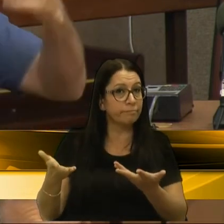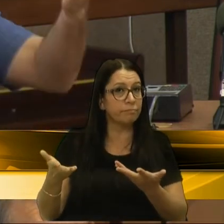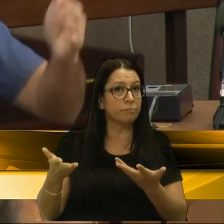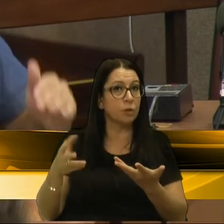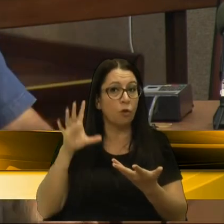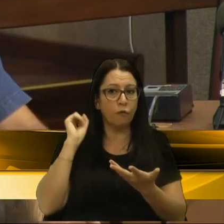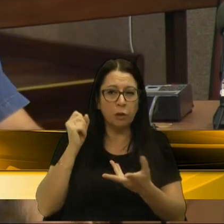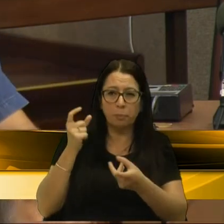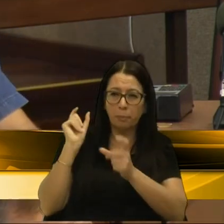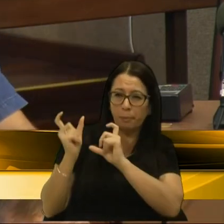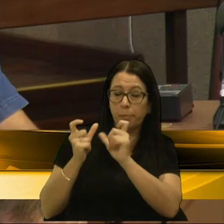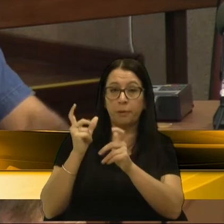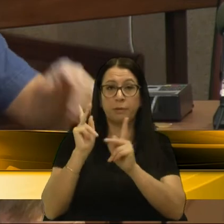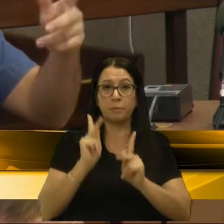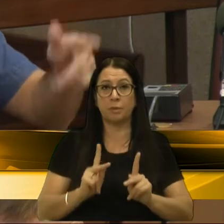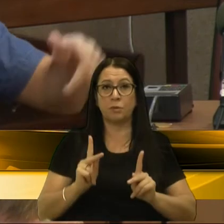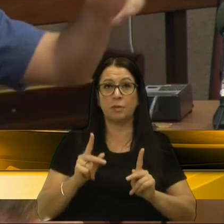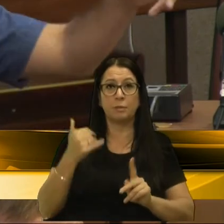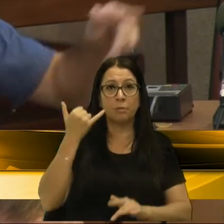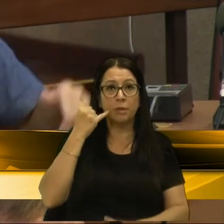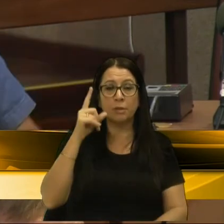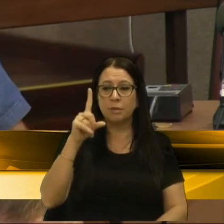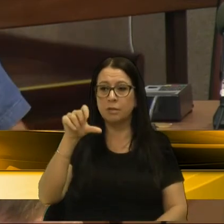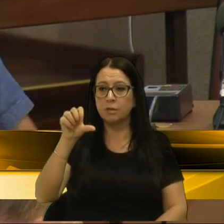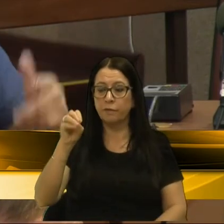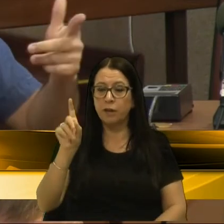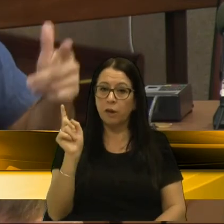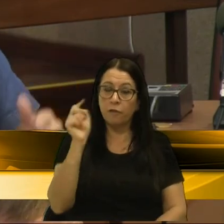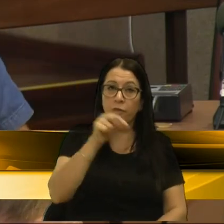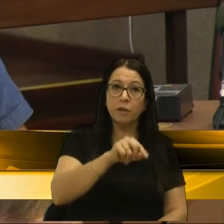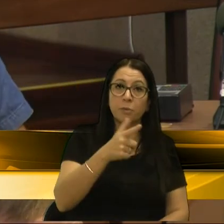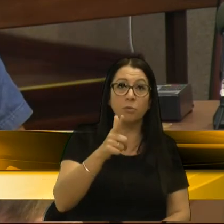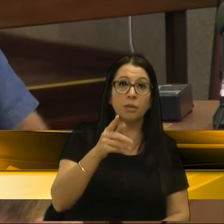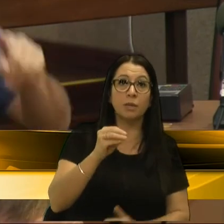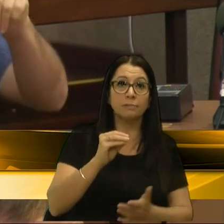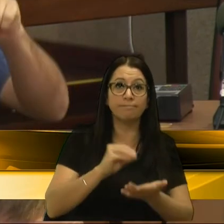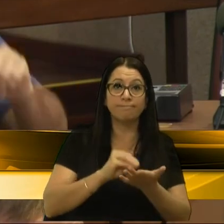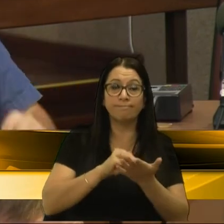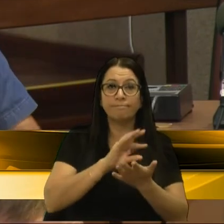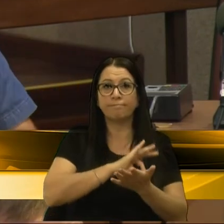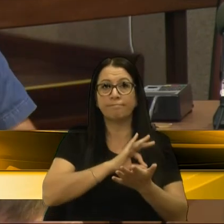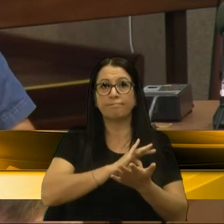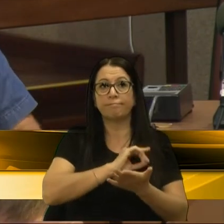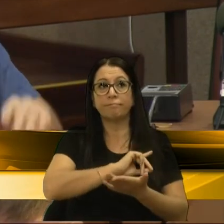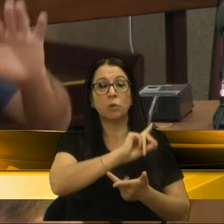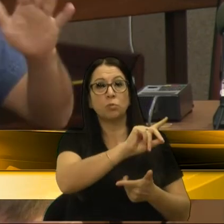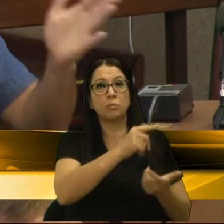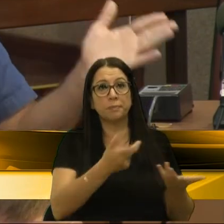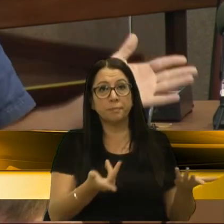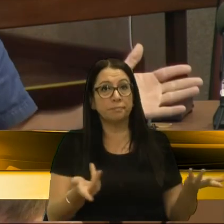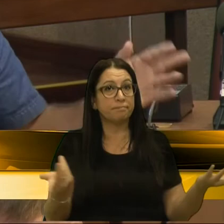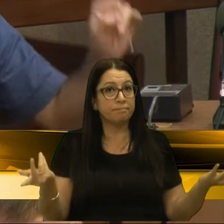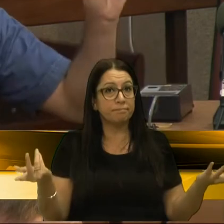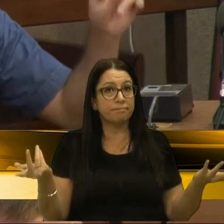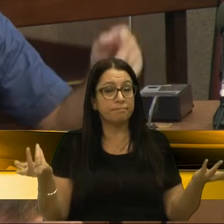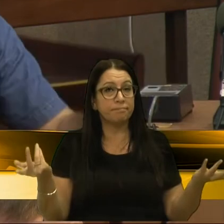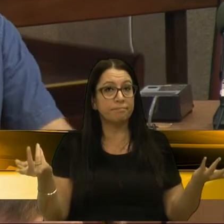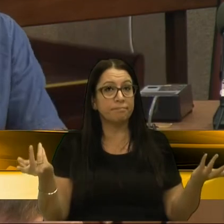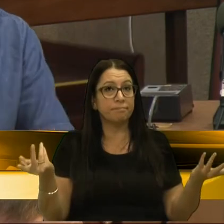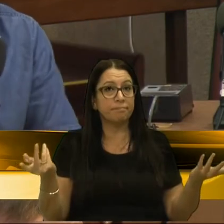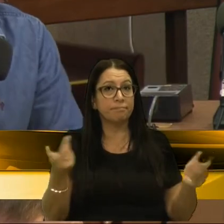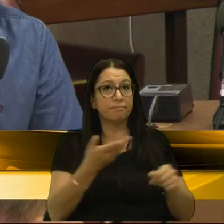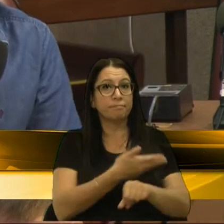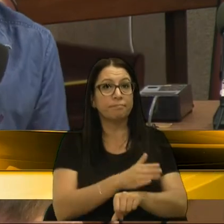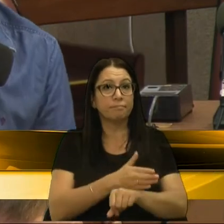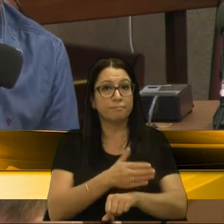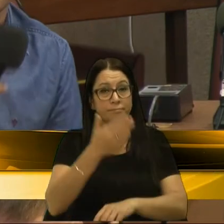ouvindo desaforo, muitas das pessoas que ligam para o 190, ah, vocês não vêm aqui, mas não tem policiamento. Enquanto uns estão lá, né, recebendo